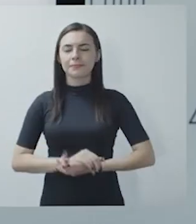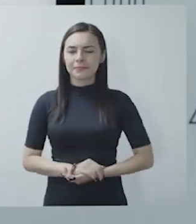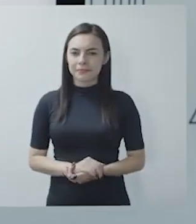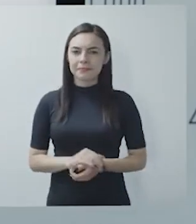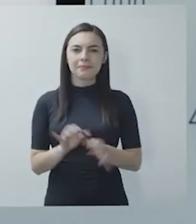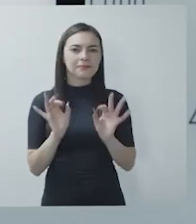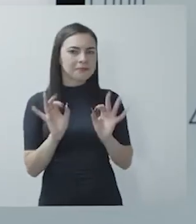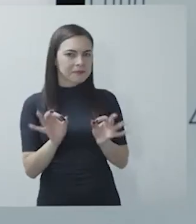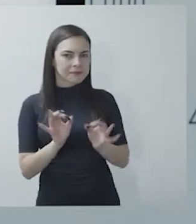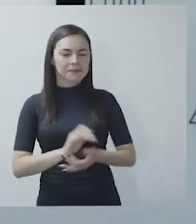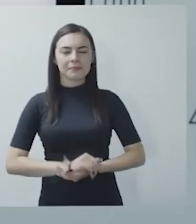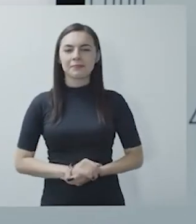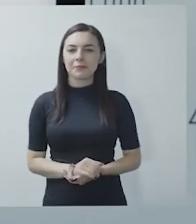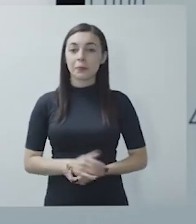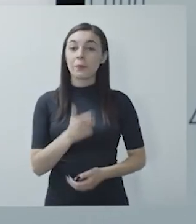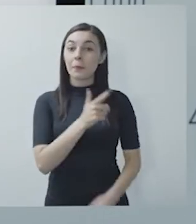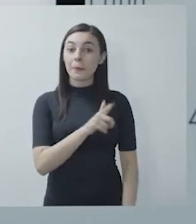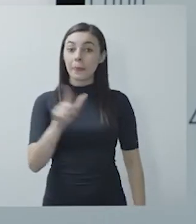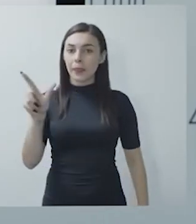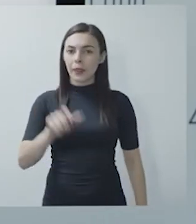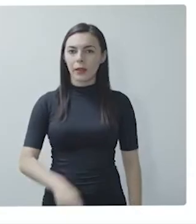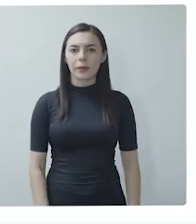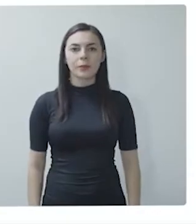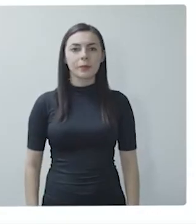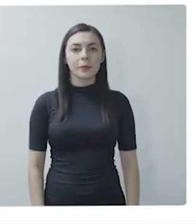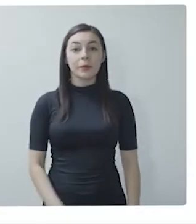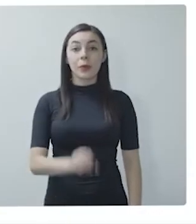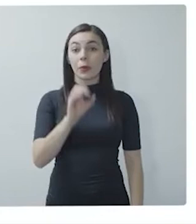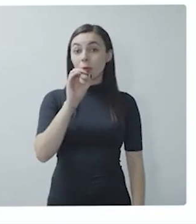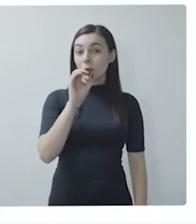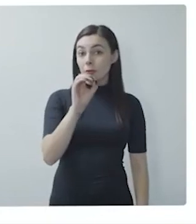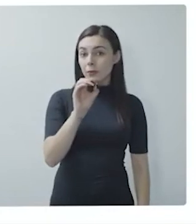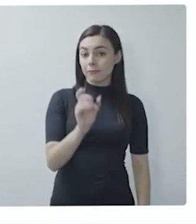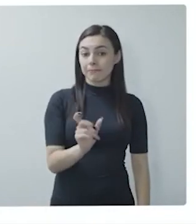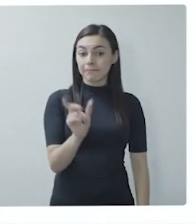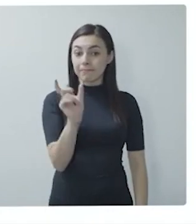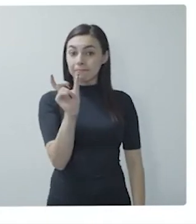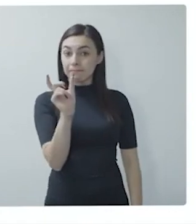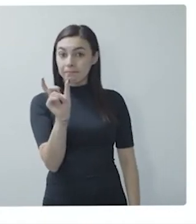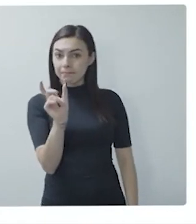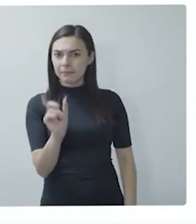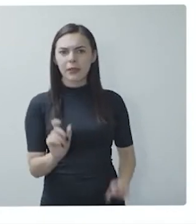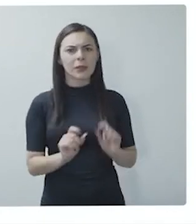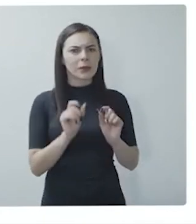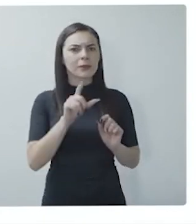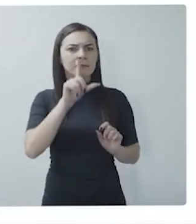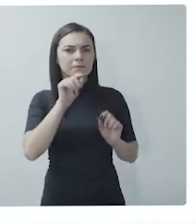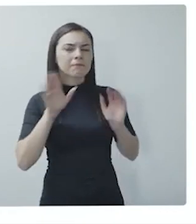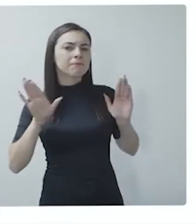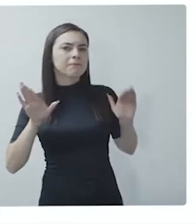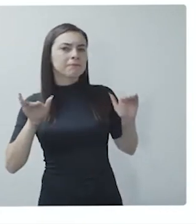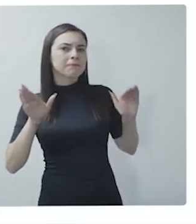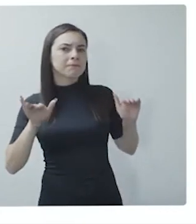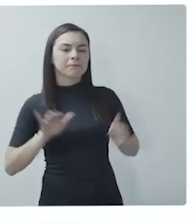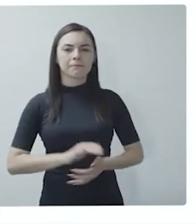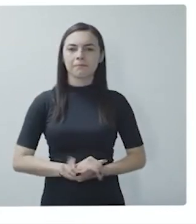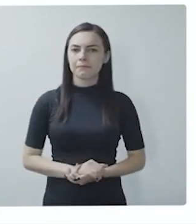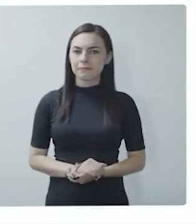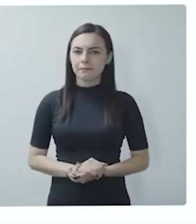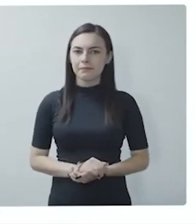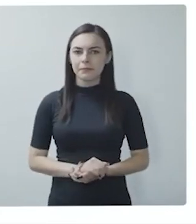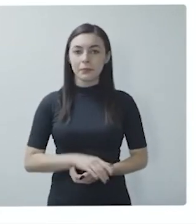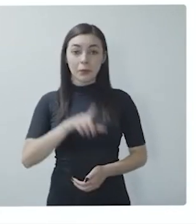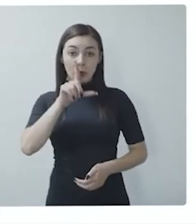bem. Mais uma. Vamos lá. O é um pássaro.